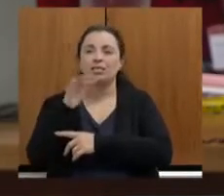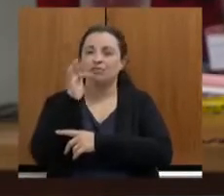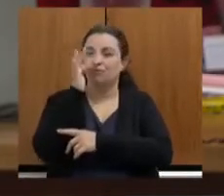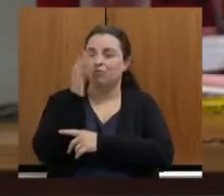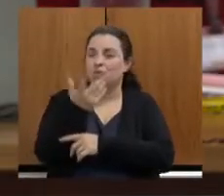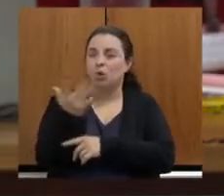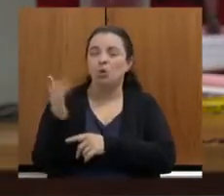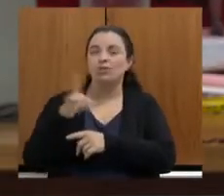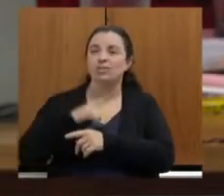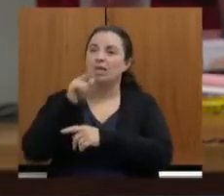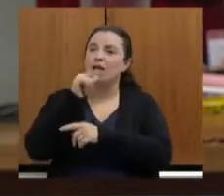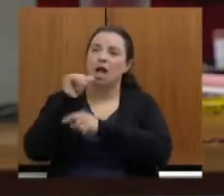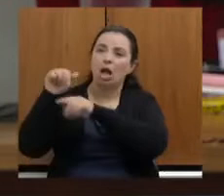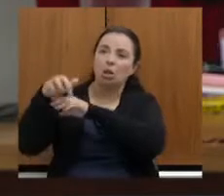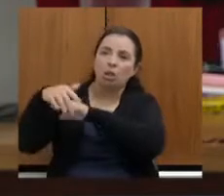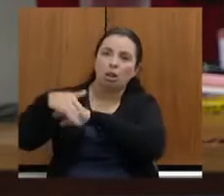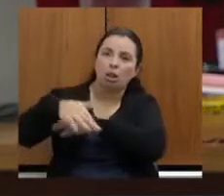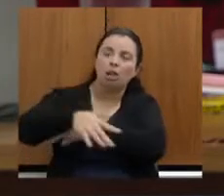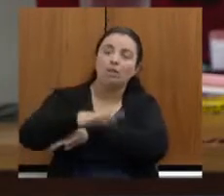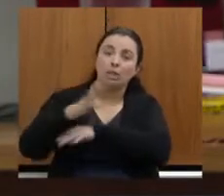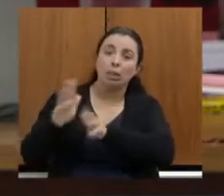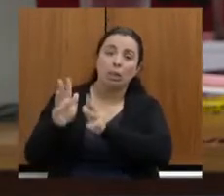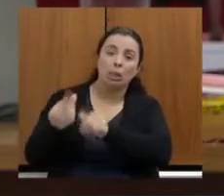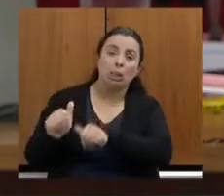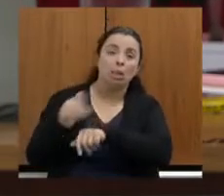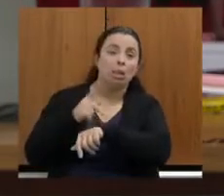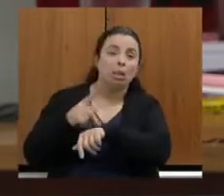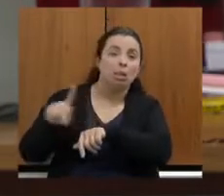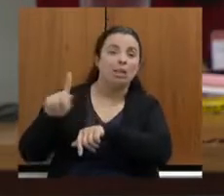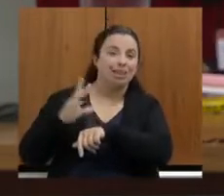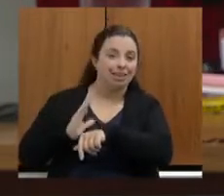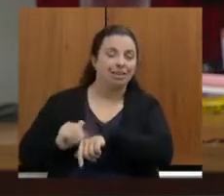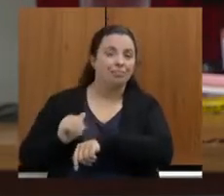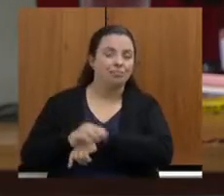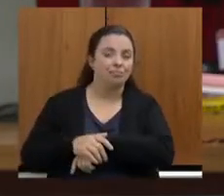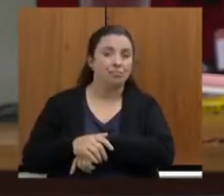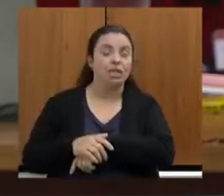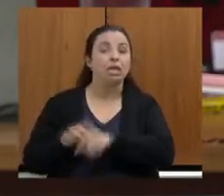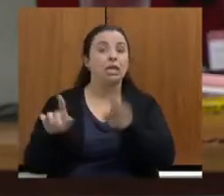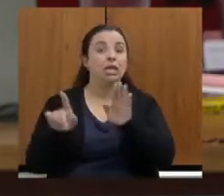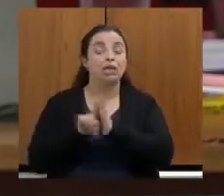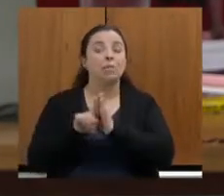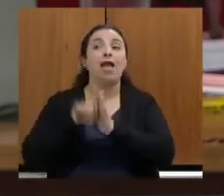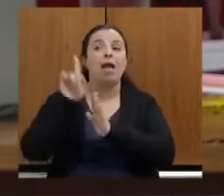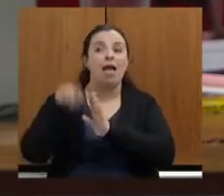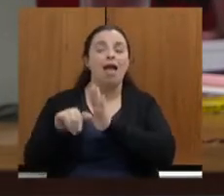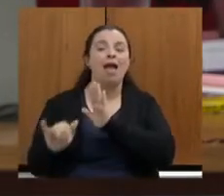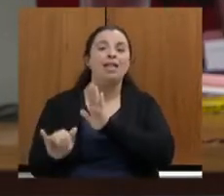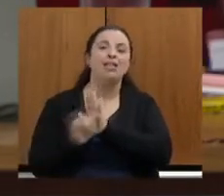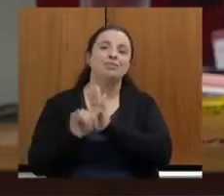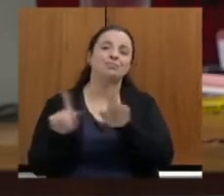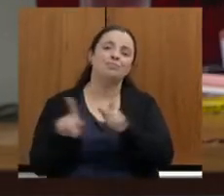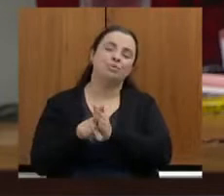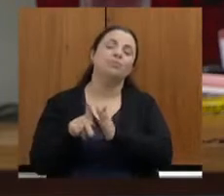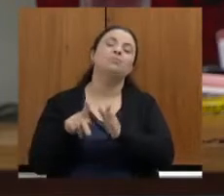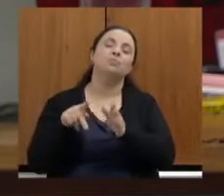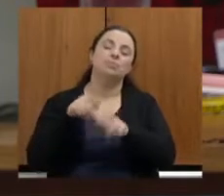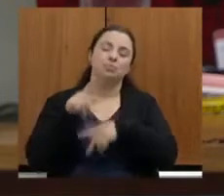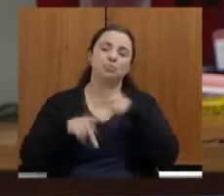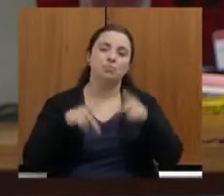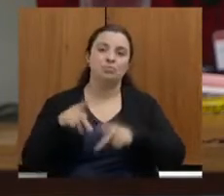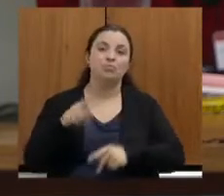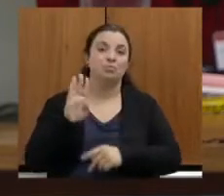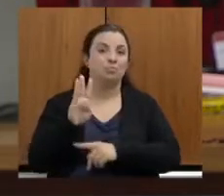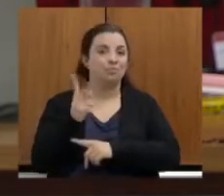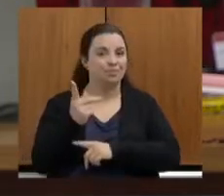nossas nascentes Águas Lindas mas que é também a identidade do Povo de Belo Horizonte do povo de Minas